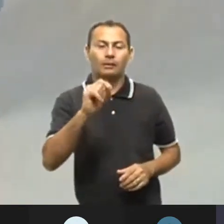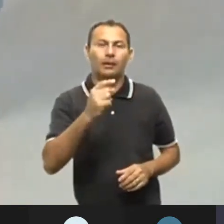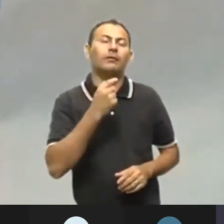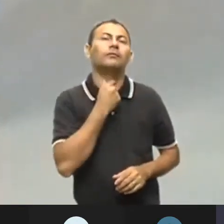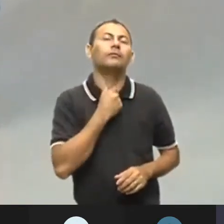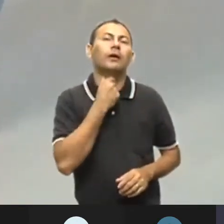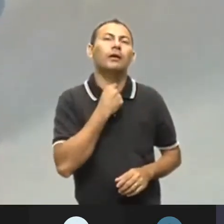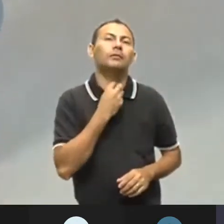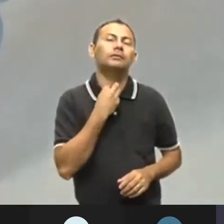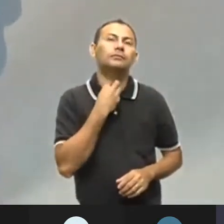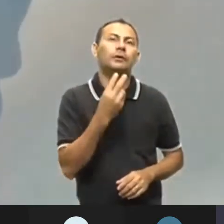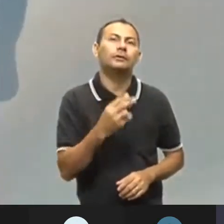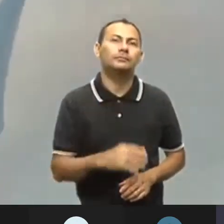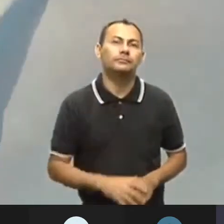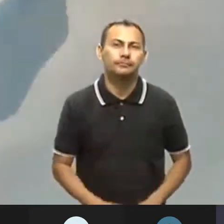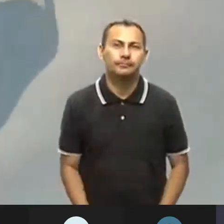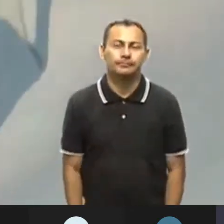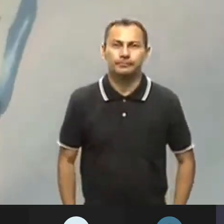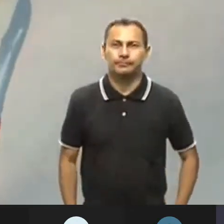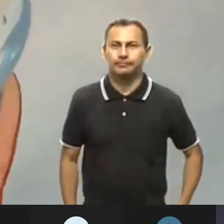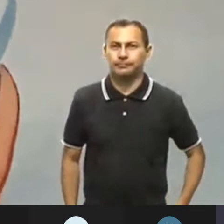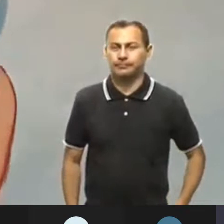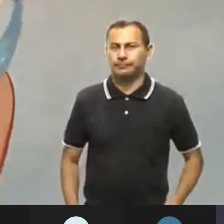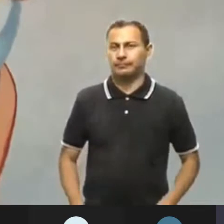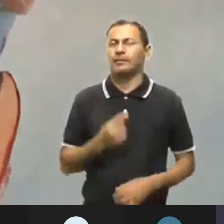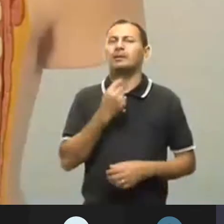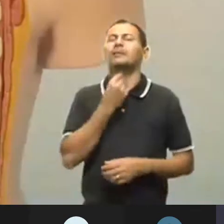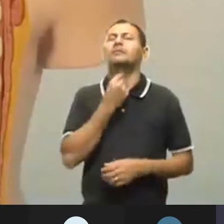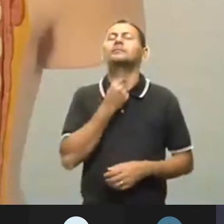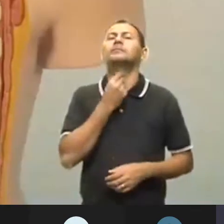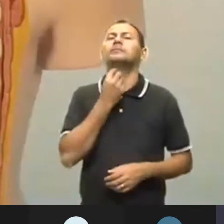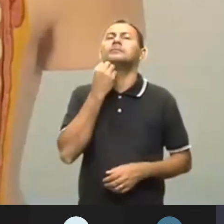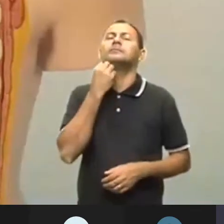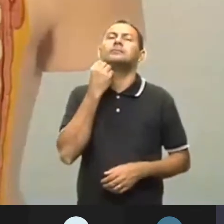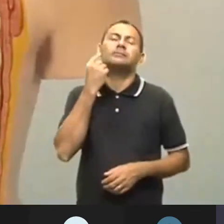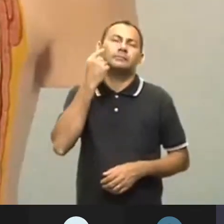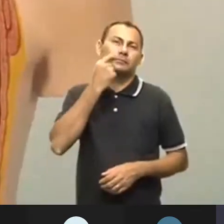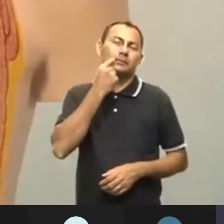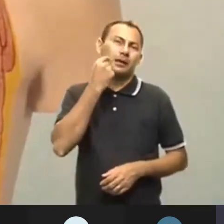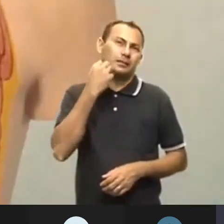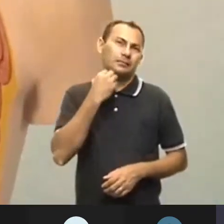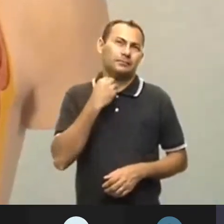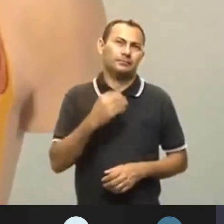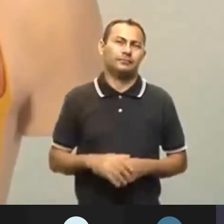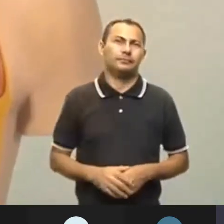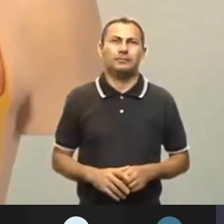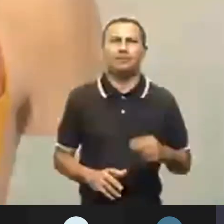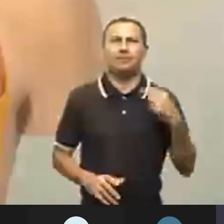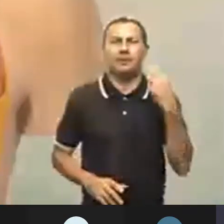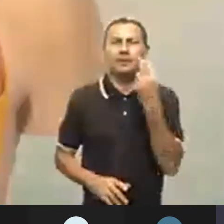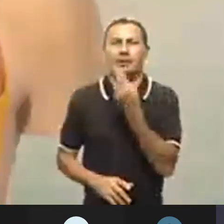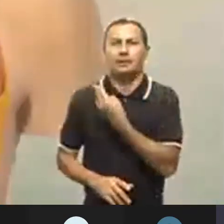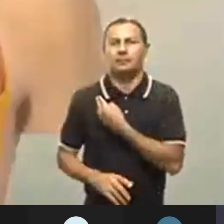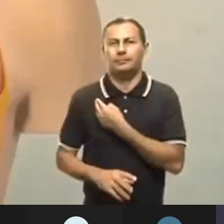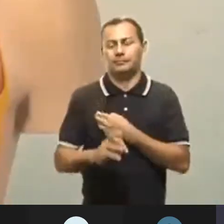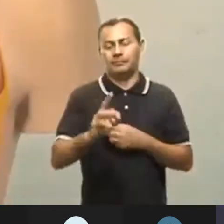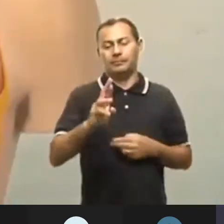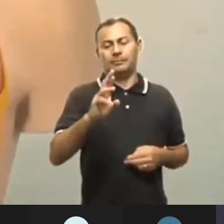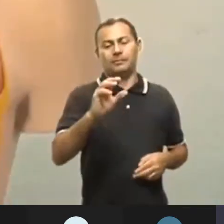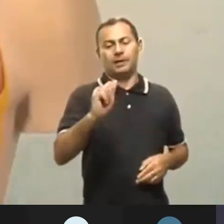vocais, tá? Então, lá nós temos as cordas vocais. Ali a epiglote, mais uma vez para a gente observar. Aí, então, nós temos